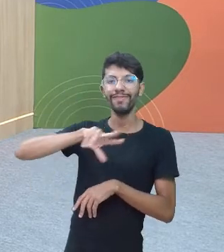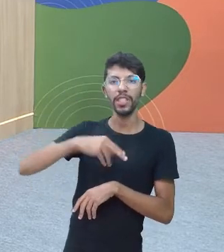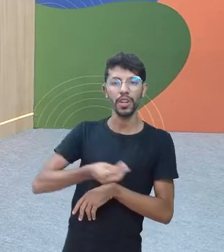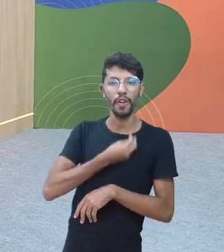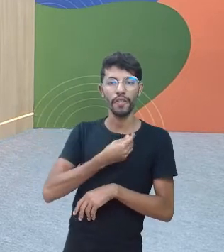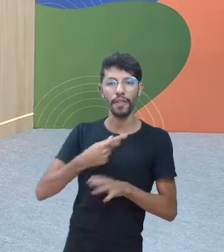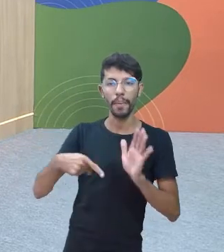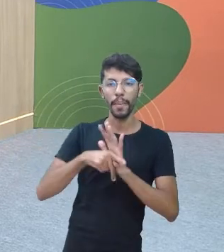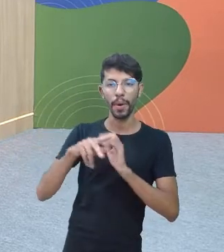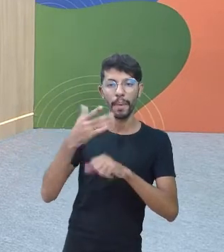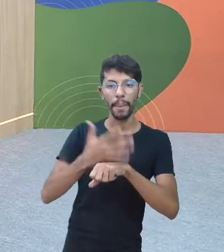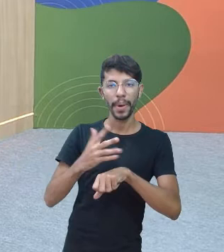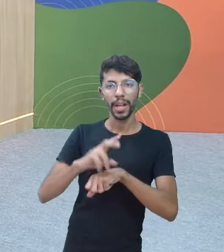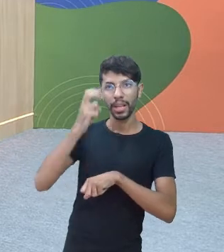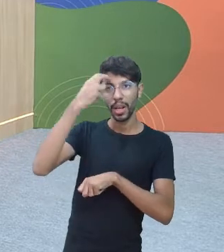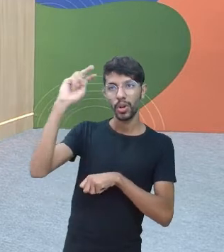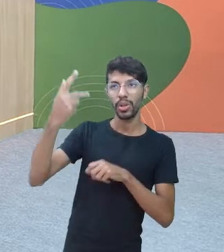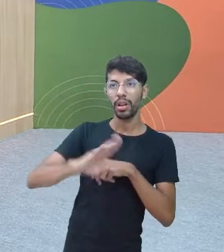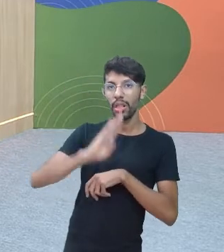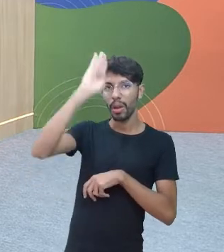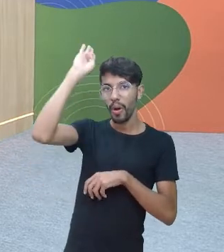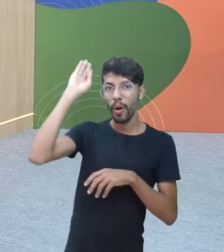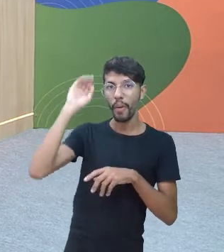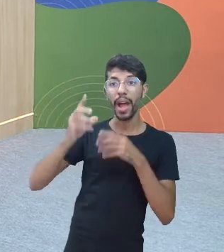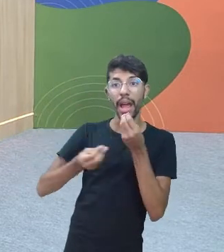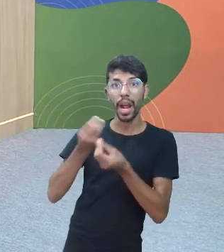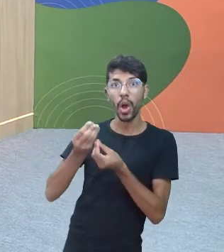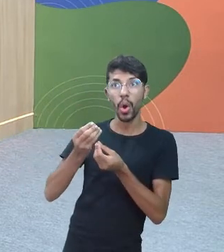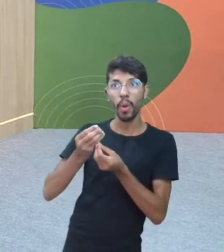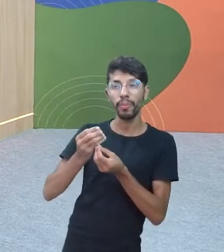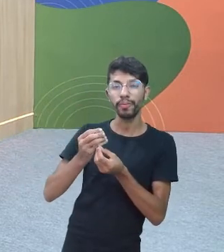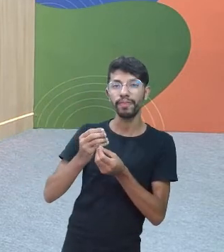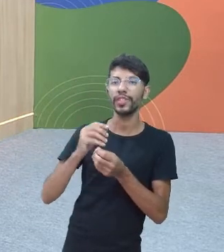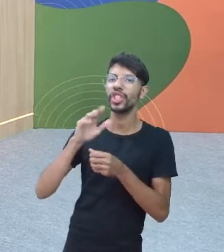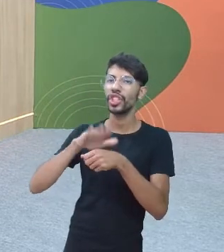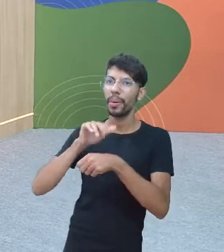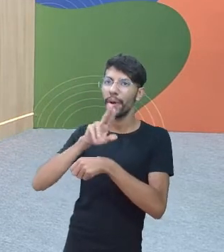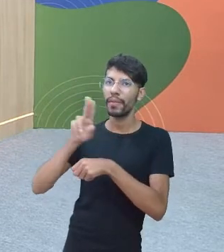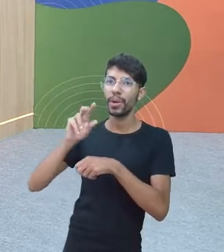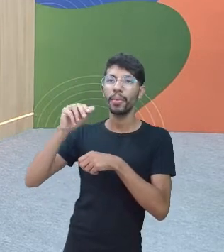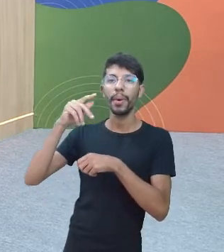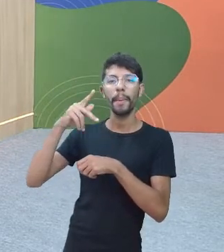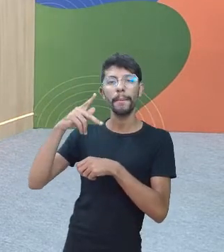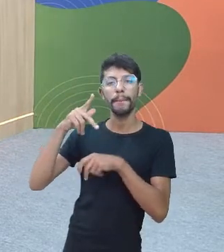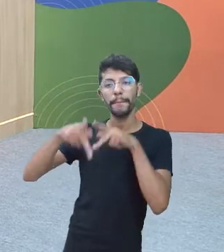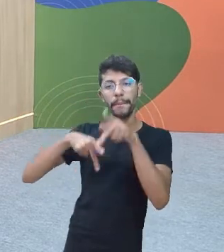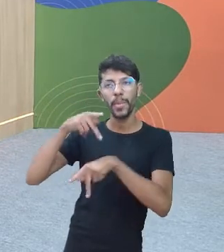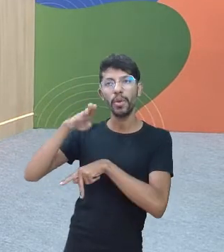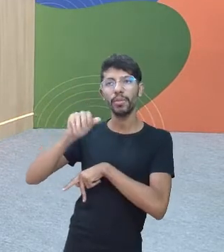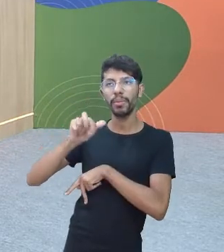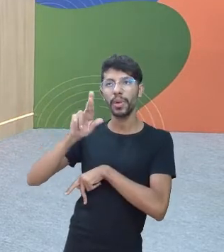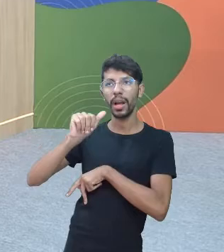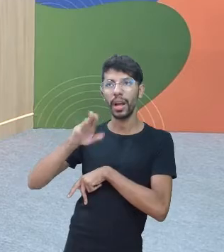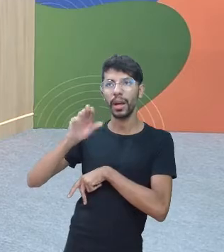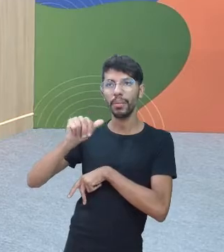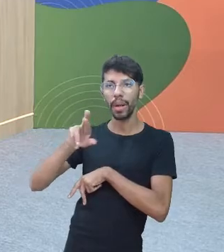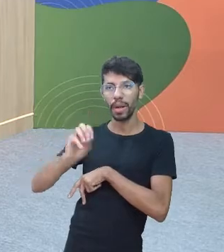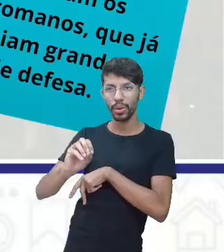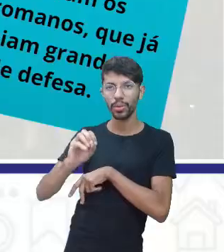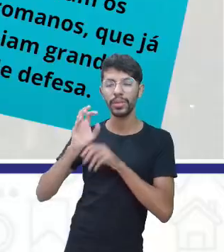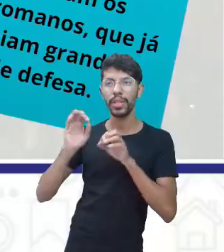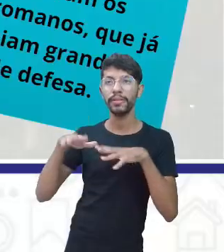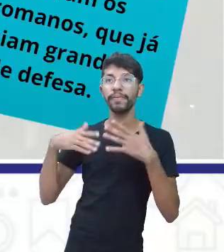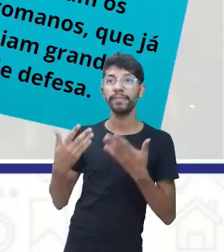culturais romanas, não é, como povos bárbaros. E são esses justamente que vão promover uma pressão muito grande sobre o Império